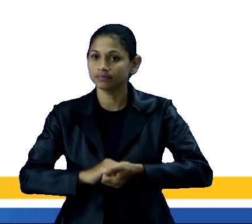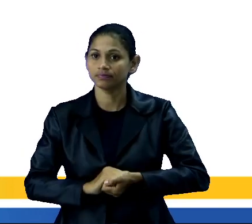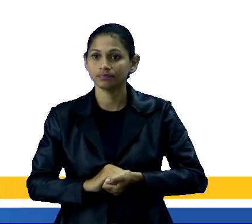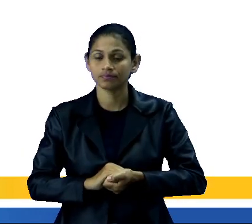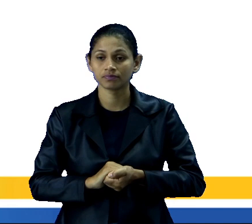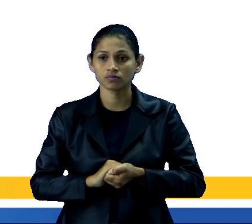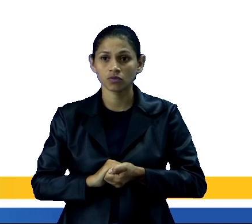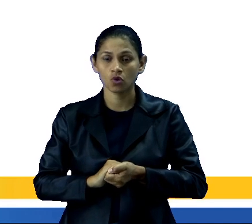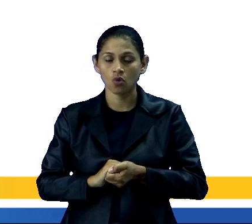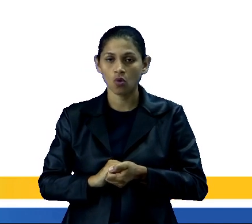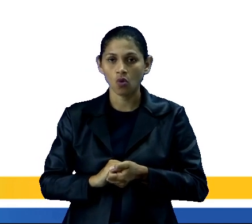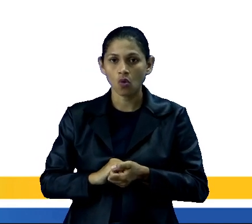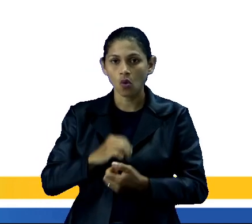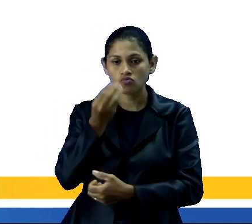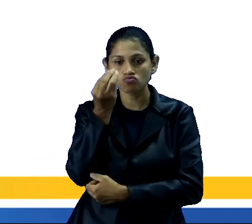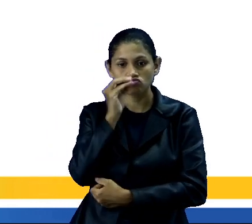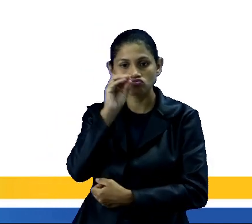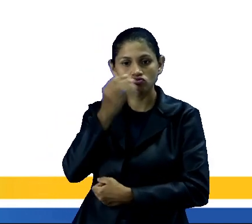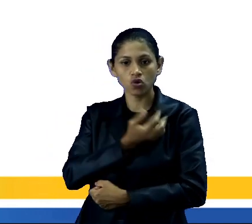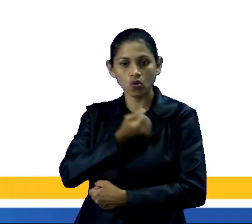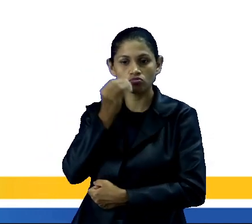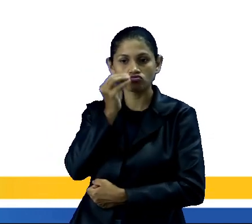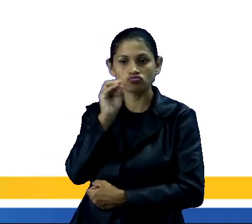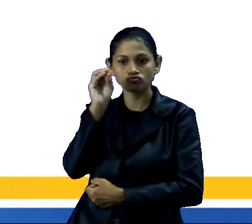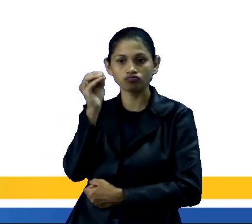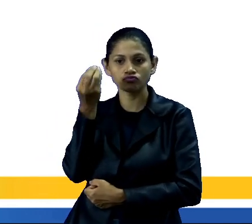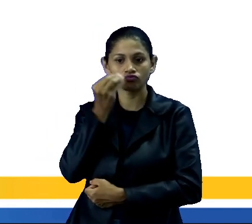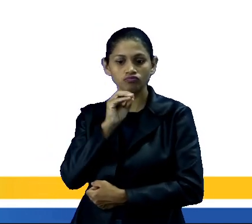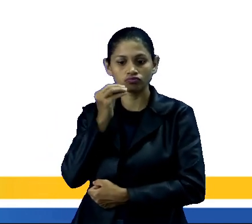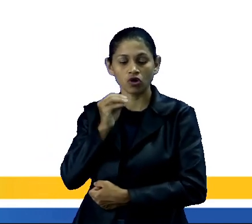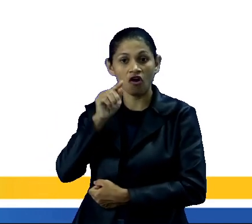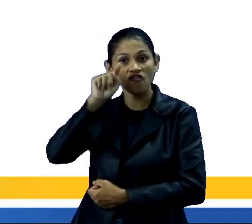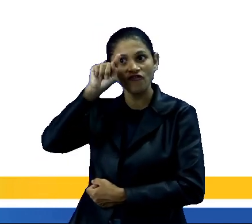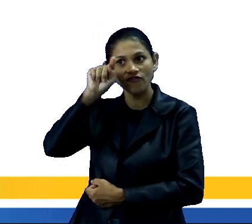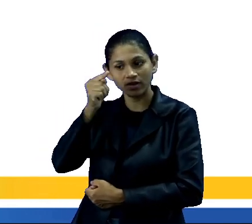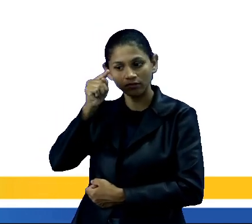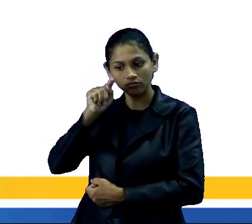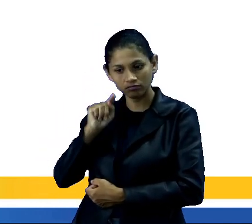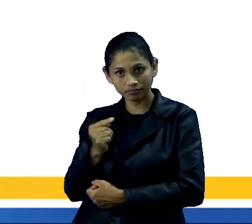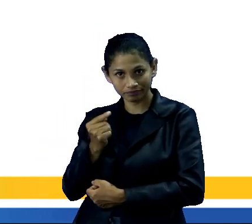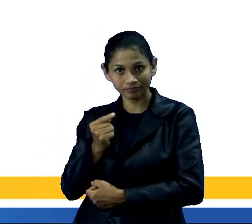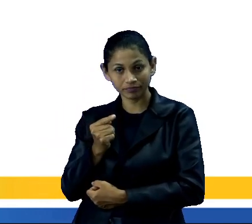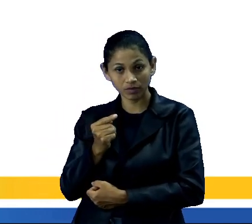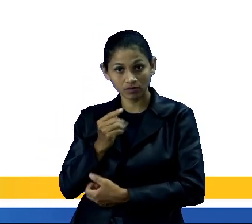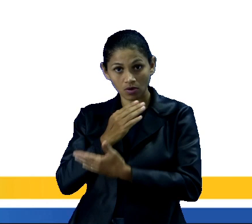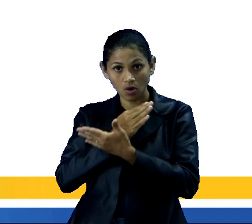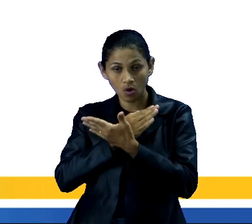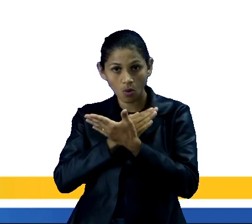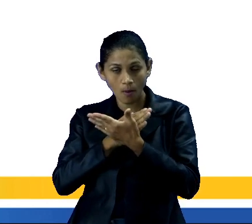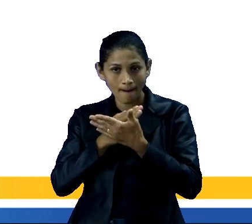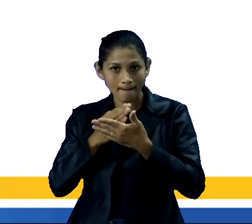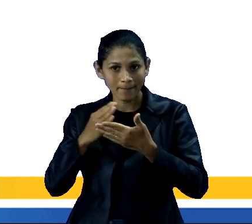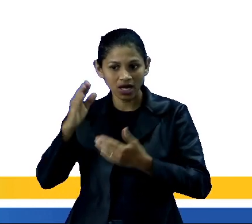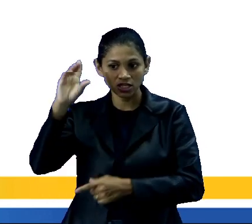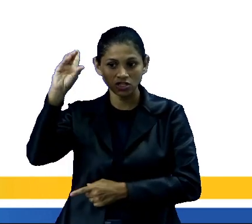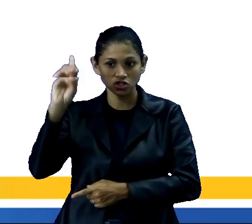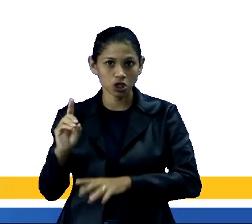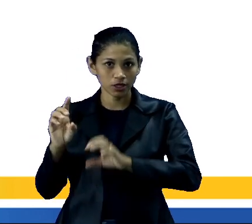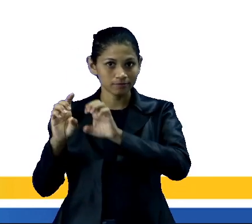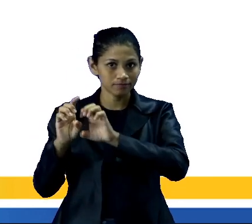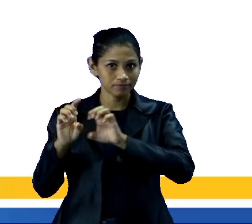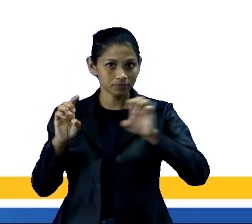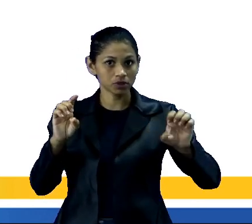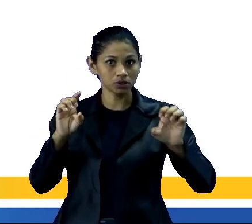regrinha, armei a continha, o que eu faço? Vírgula embaixo de vírgula. E aí eu começo a somar da direita para a